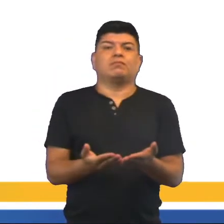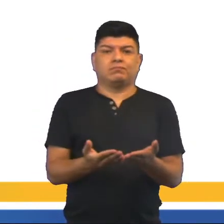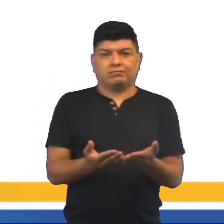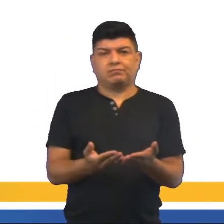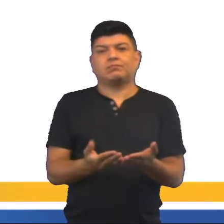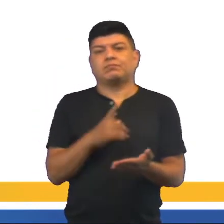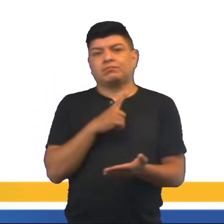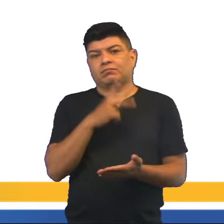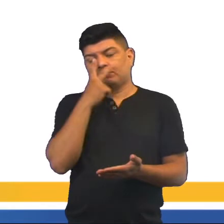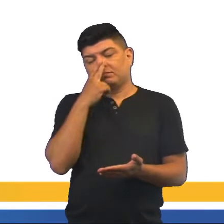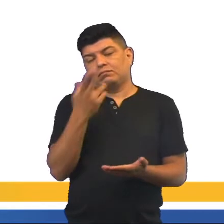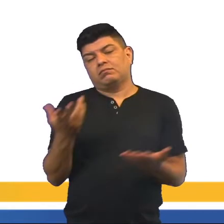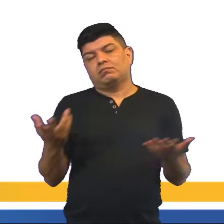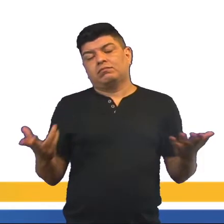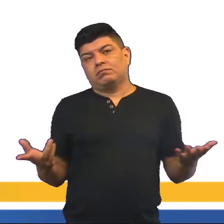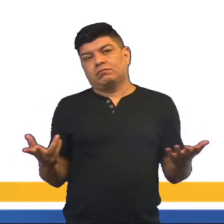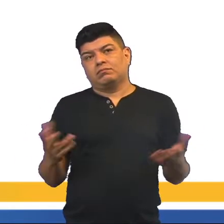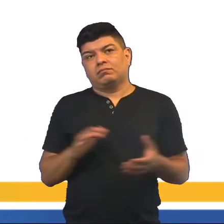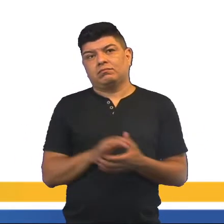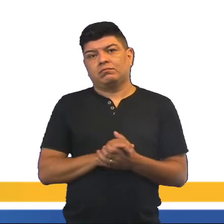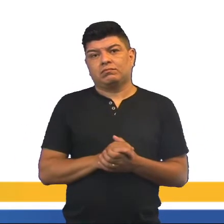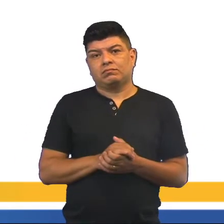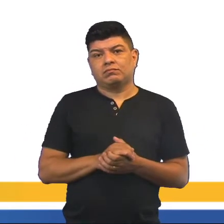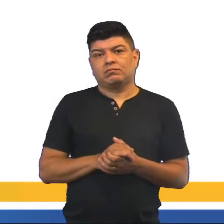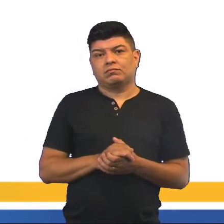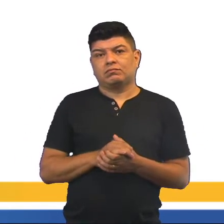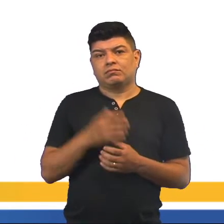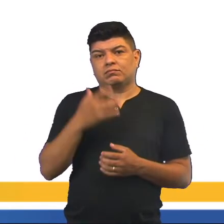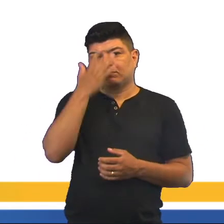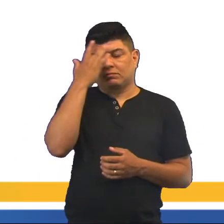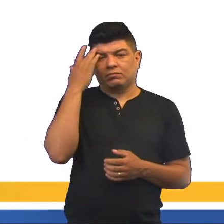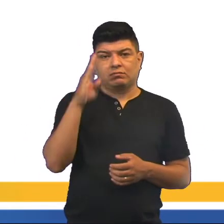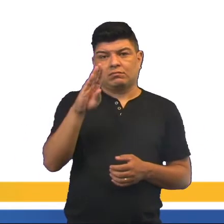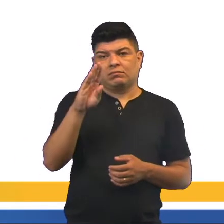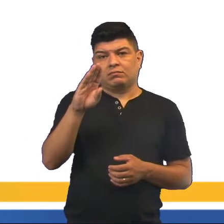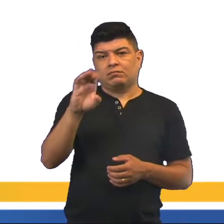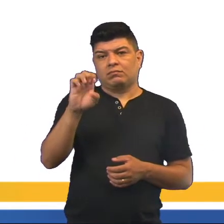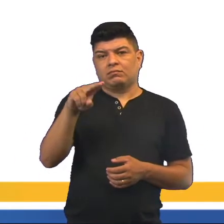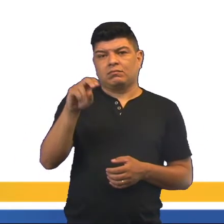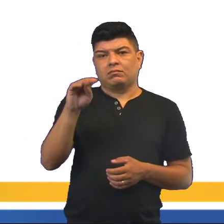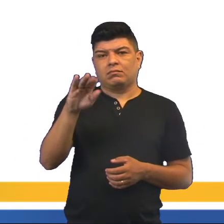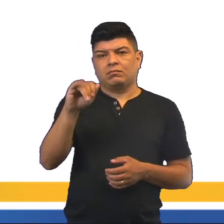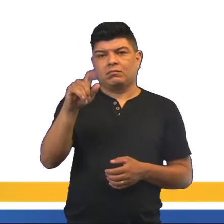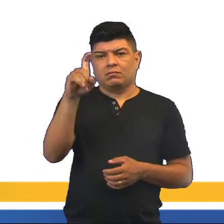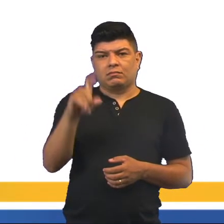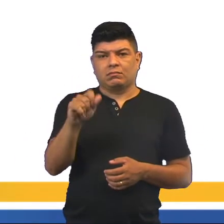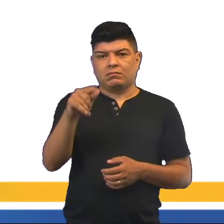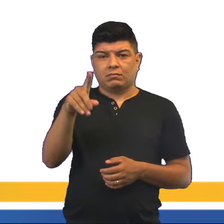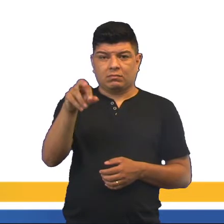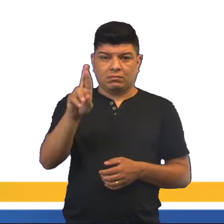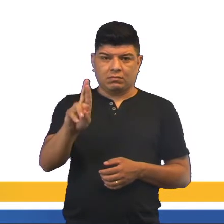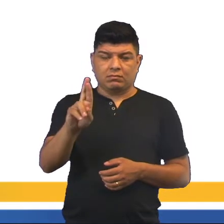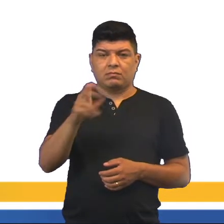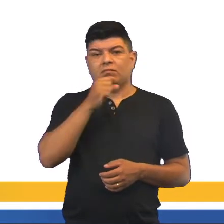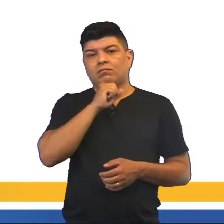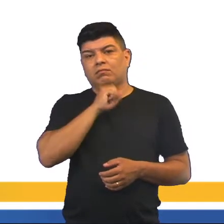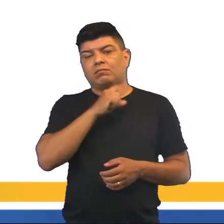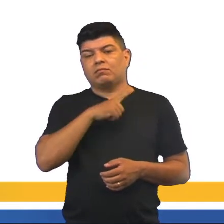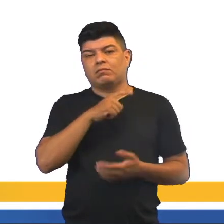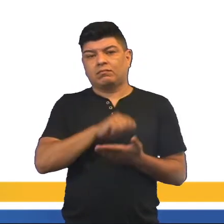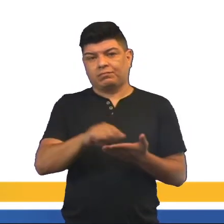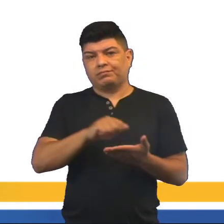monumentais olmeca, tais como o do chamado Monumento do Embaixador, representavam uma forma antiga de escrita olmeca.